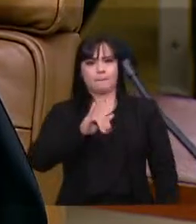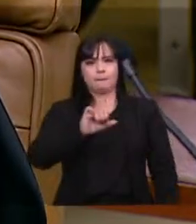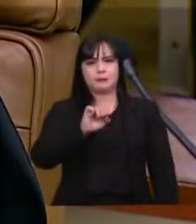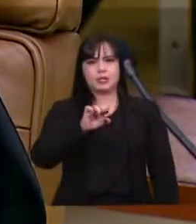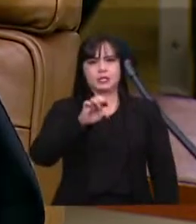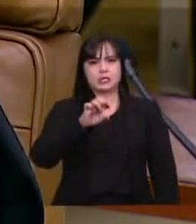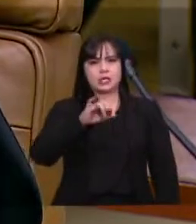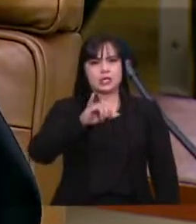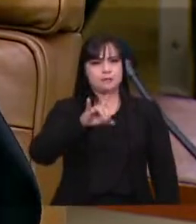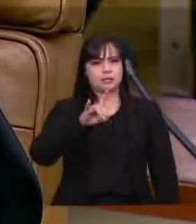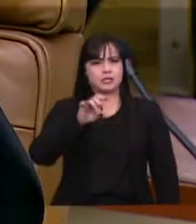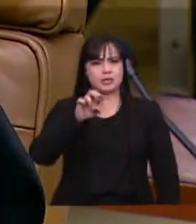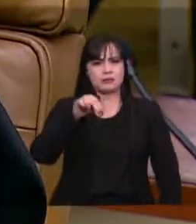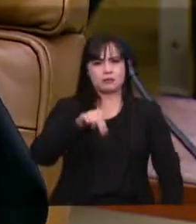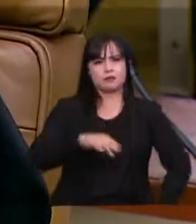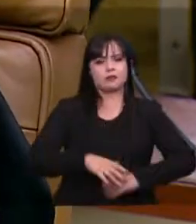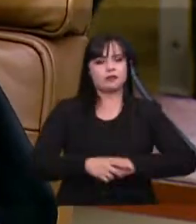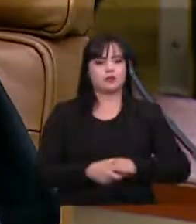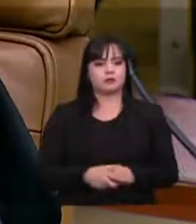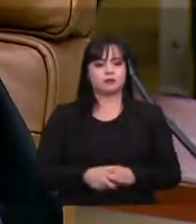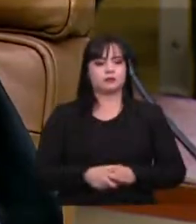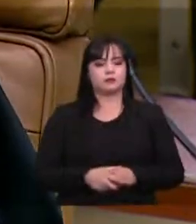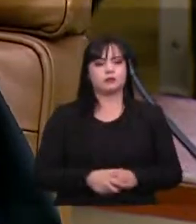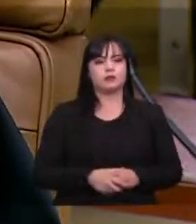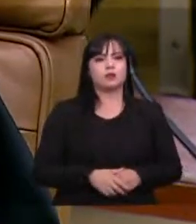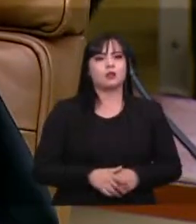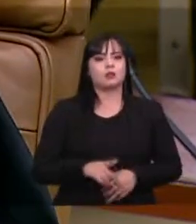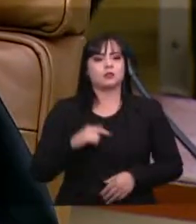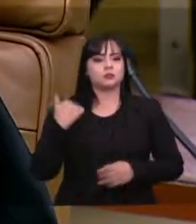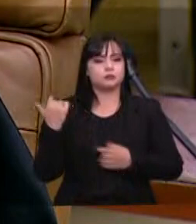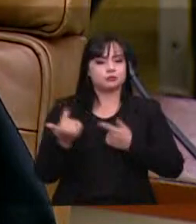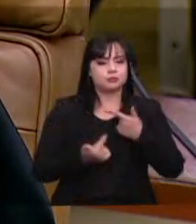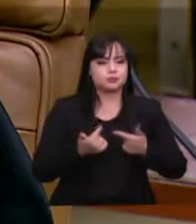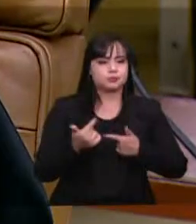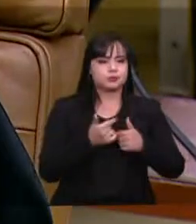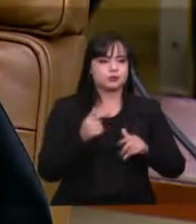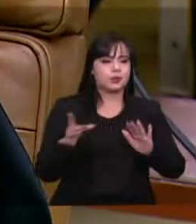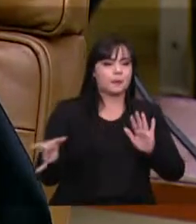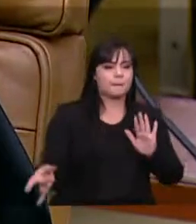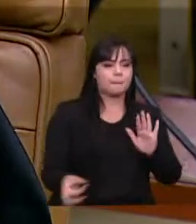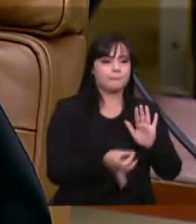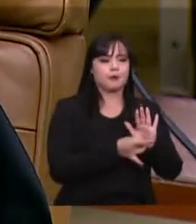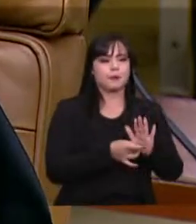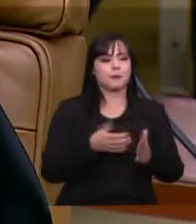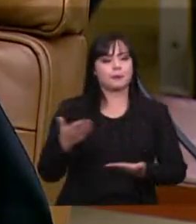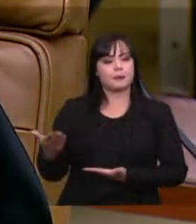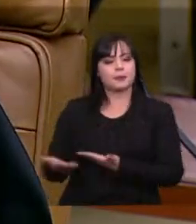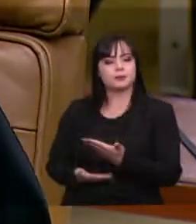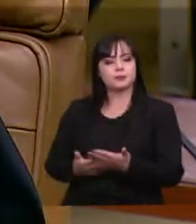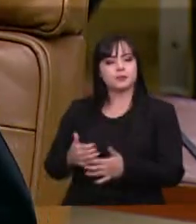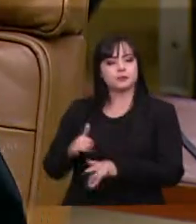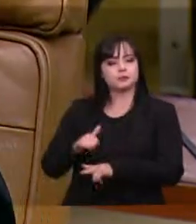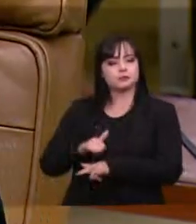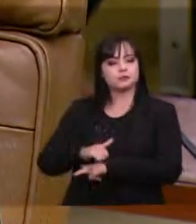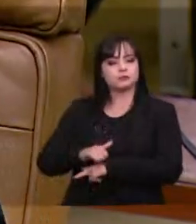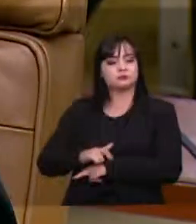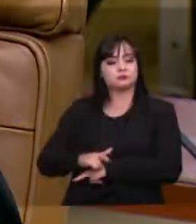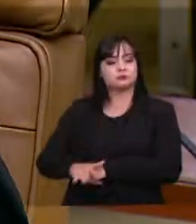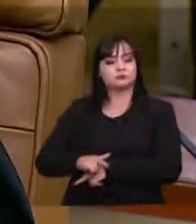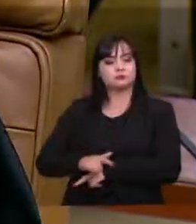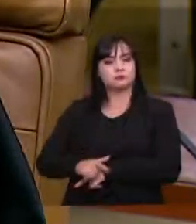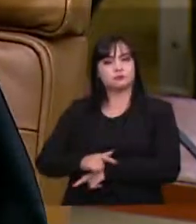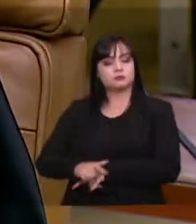pois os recursos empregados em Tais operações são originários de procedimento de lavagem de capitais que